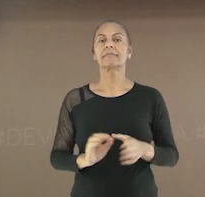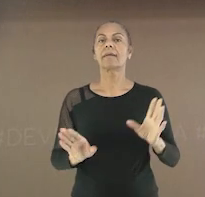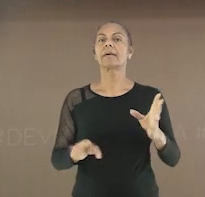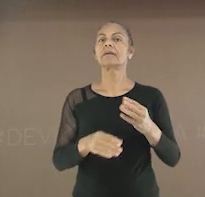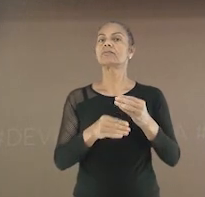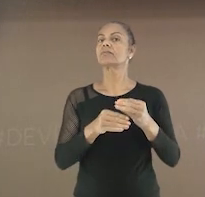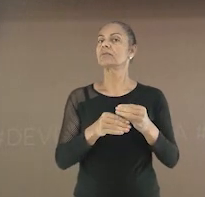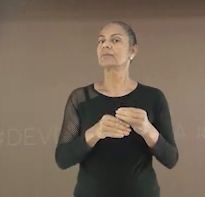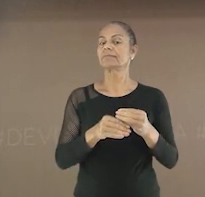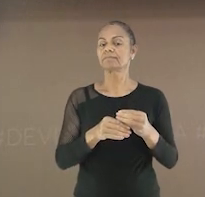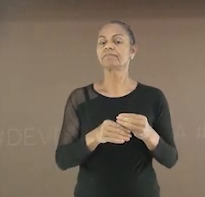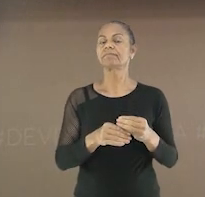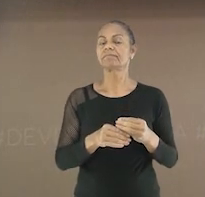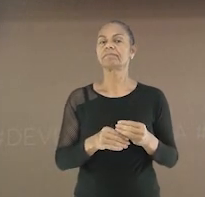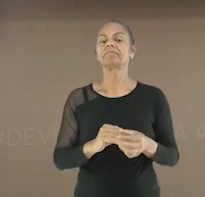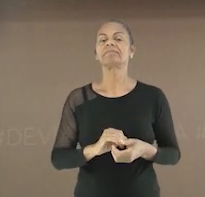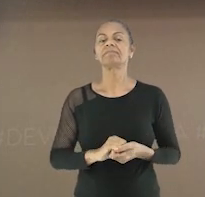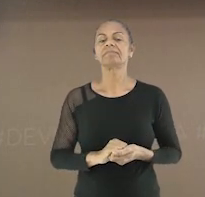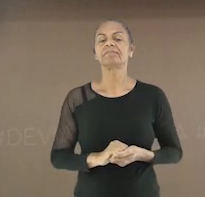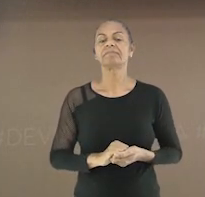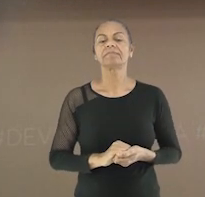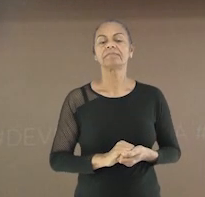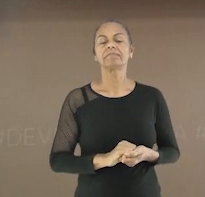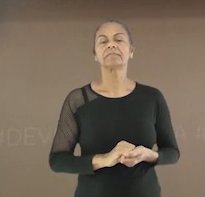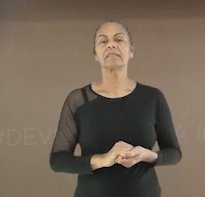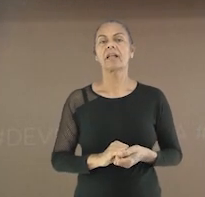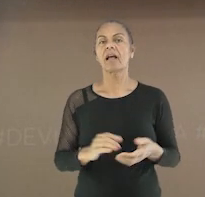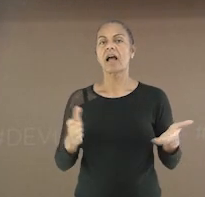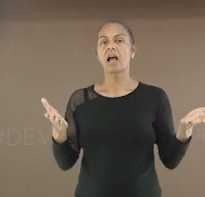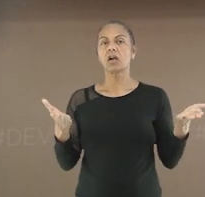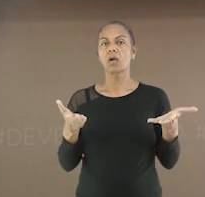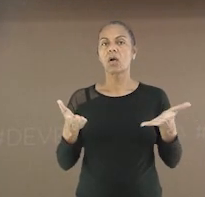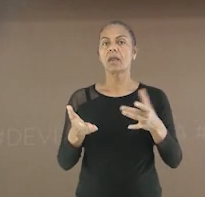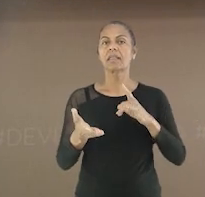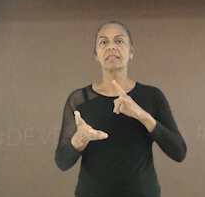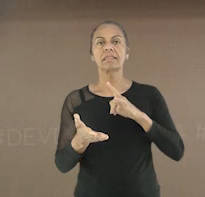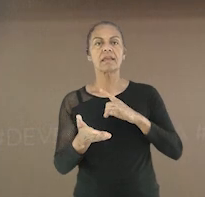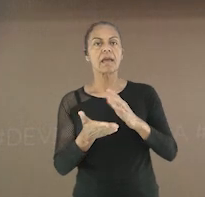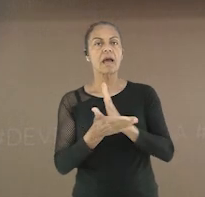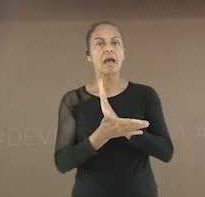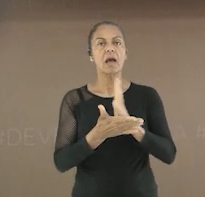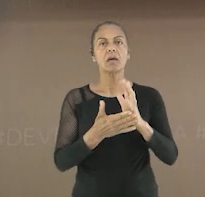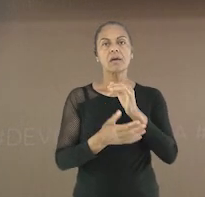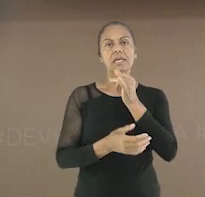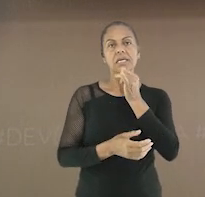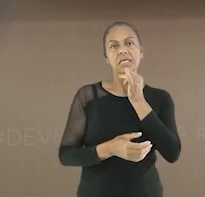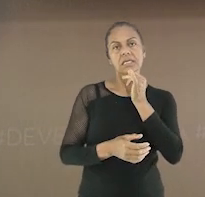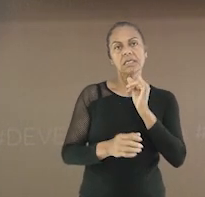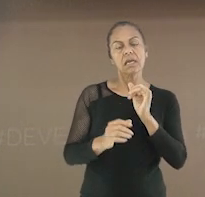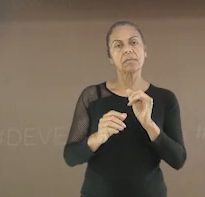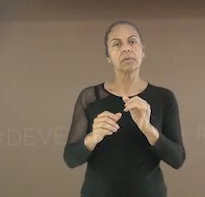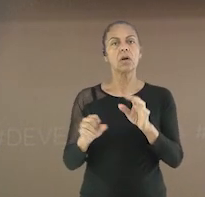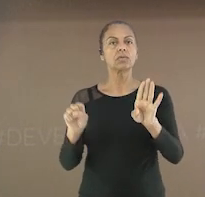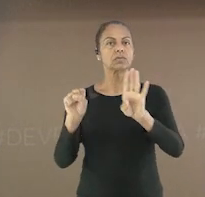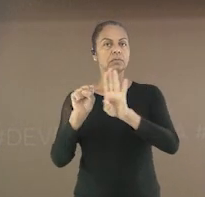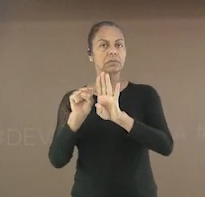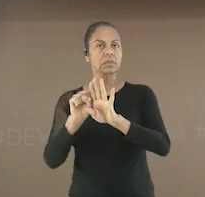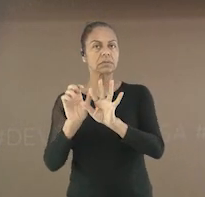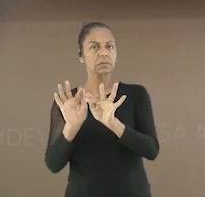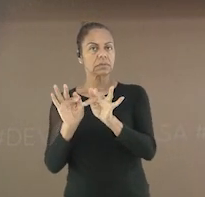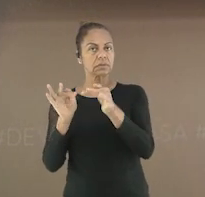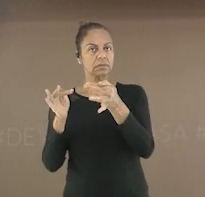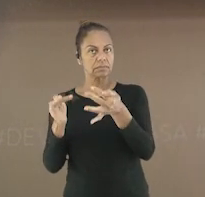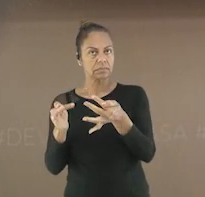palavras. Podemos resumir assim, então. Veja só alguns exemplos de substantivos simples e